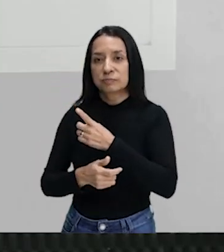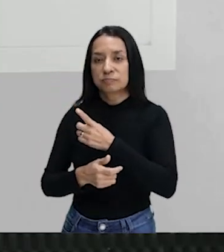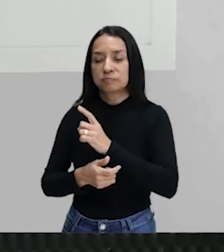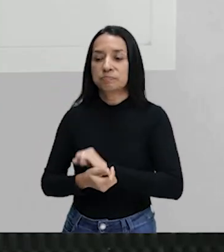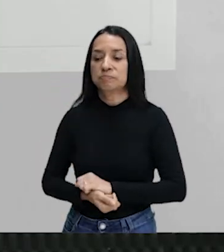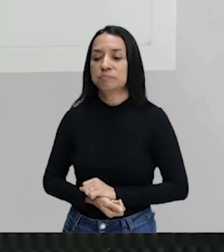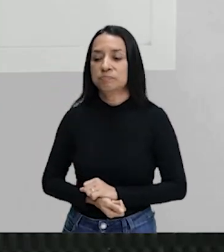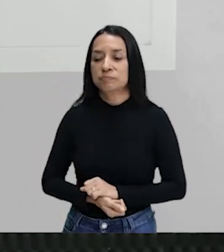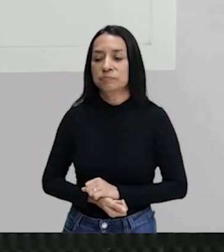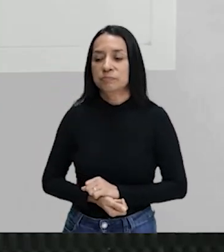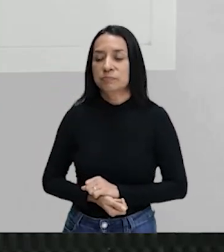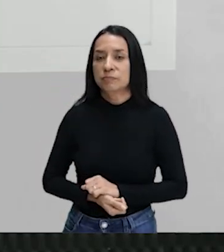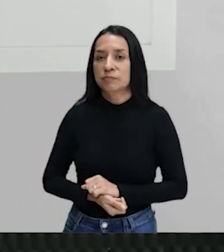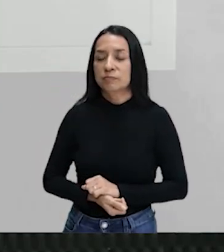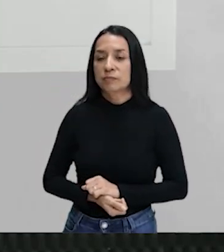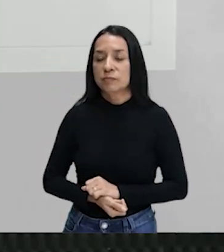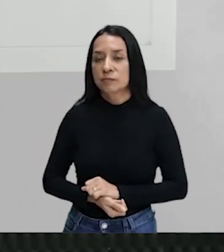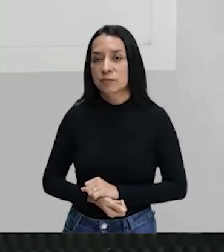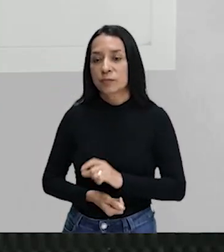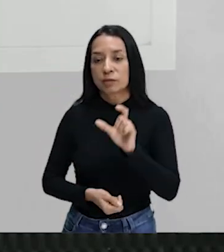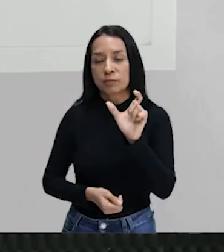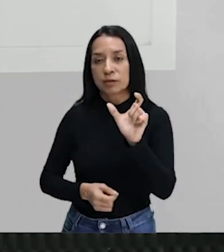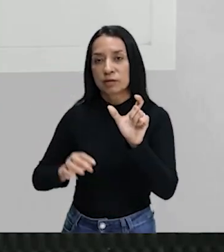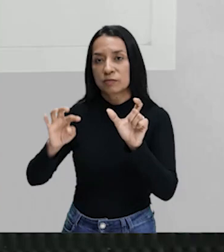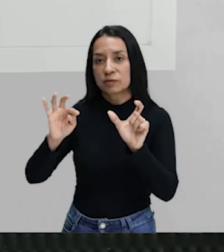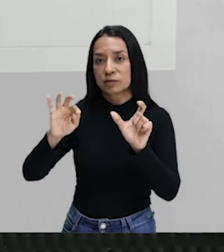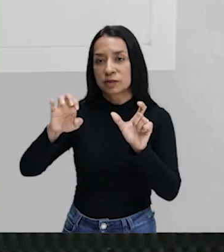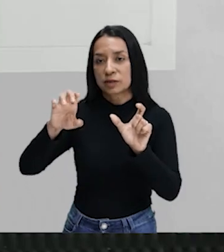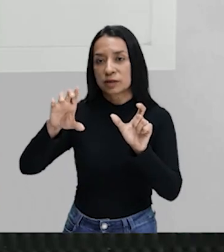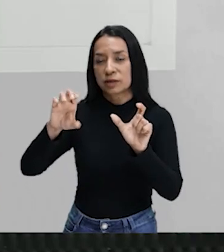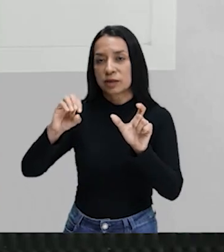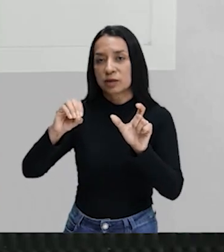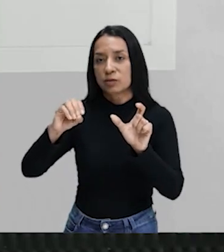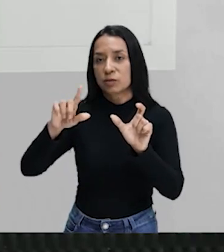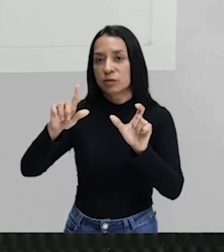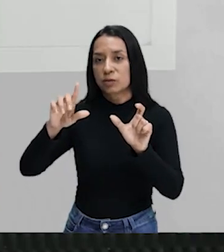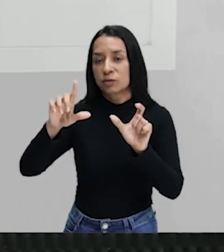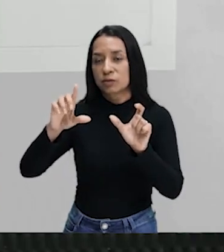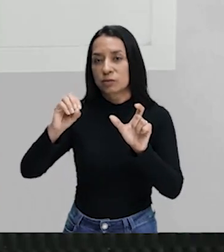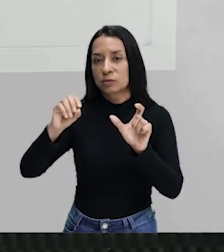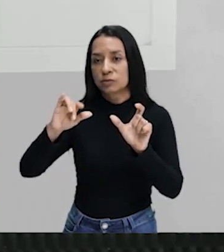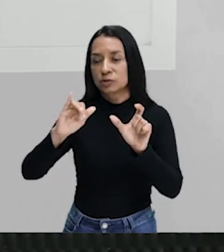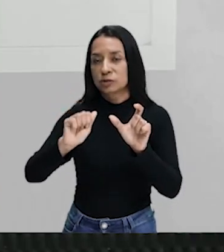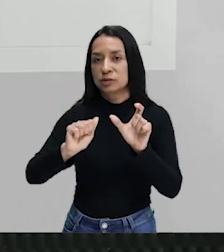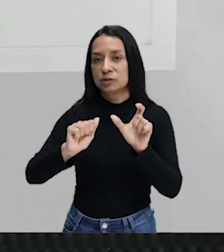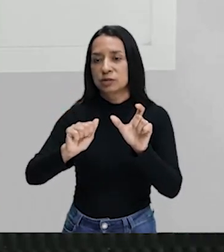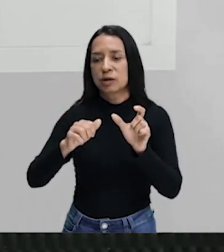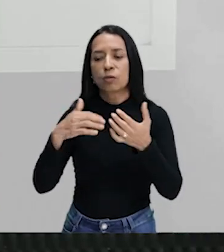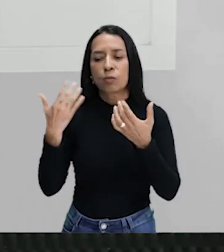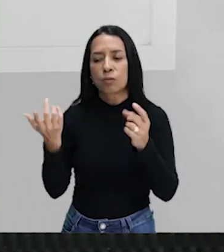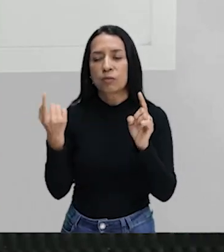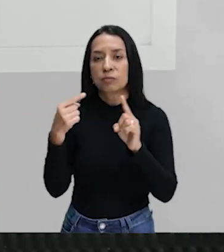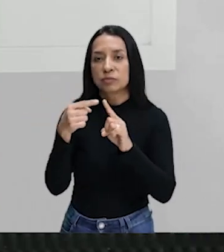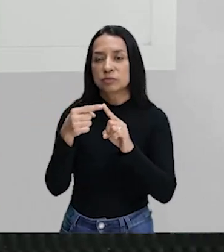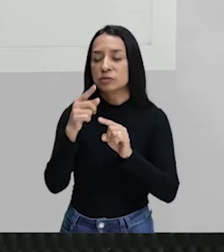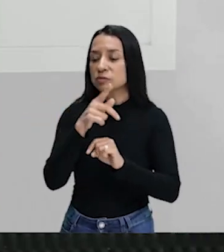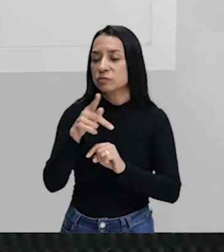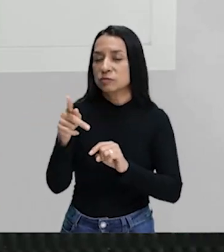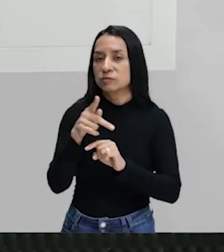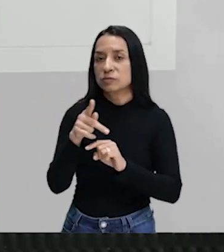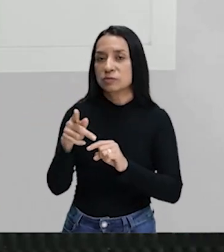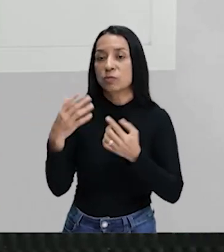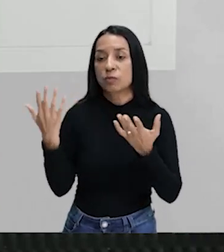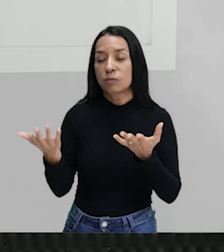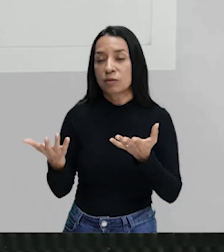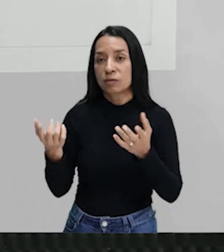senhores. Esta palavra teleologia. E qual é esta finalidade, professor? Já que tem esta teleologia, esta finalidade,